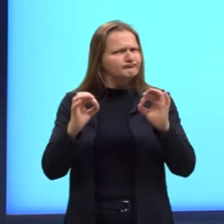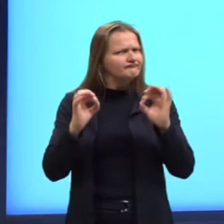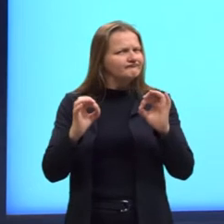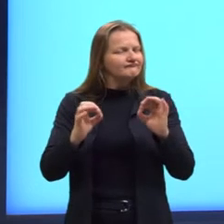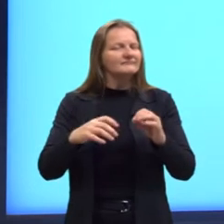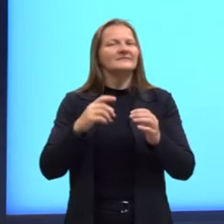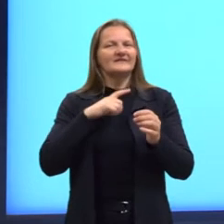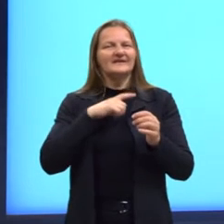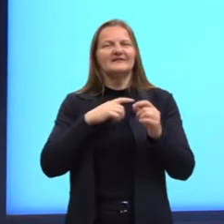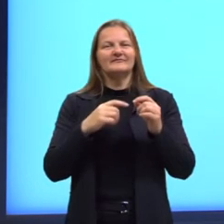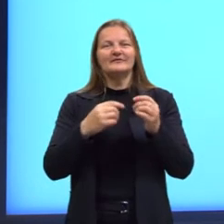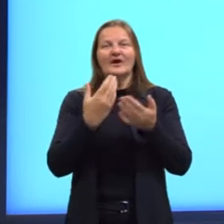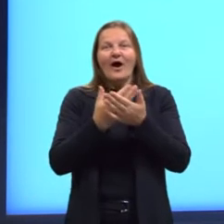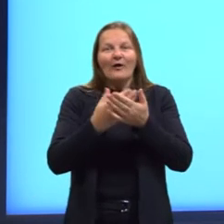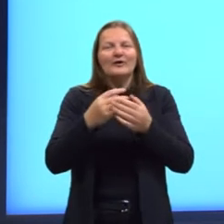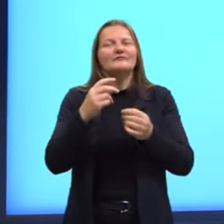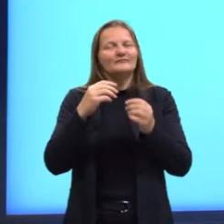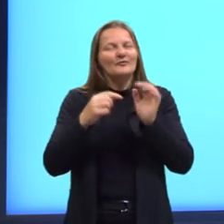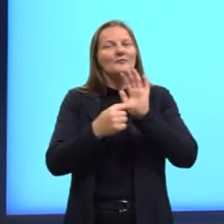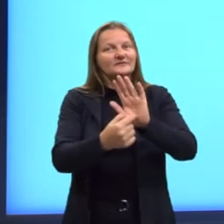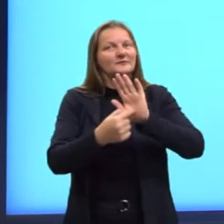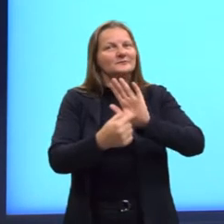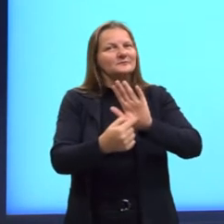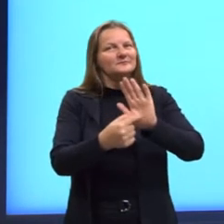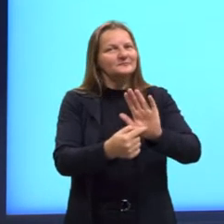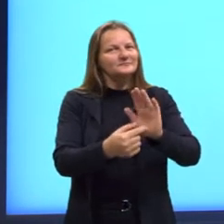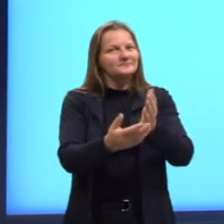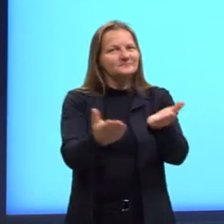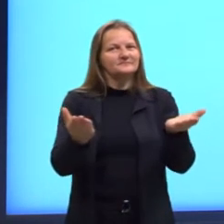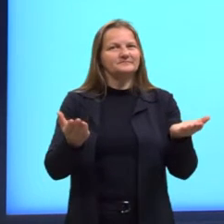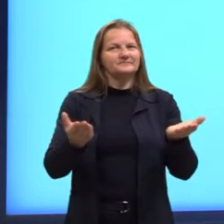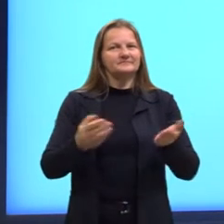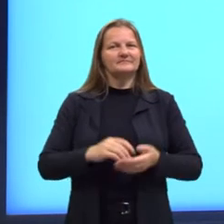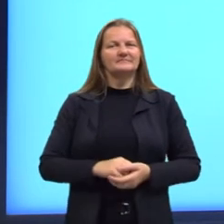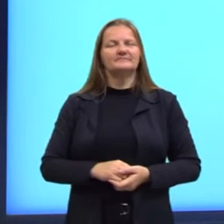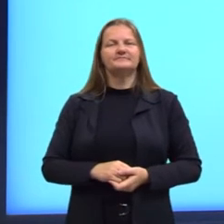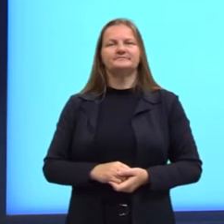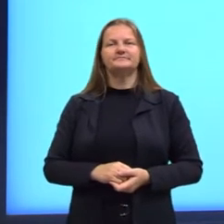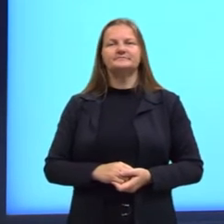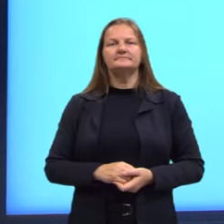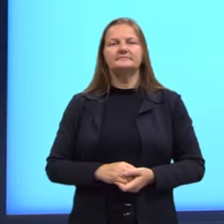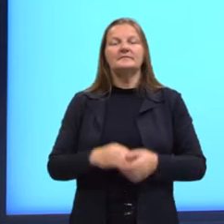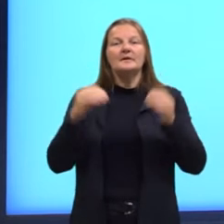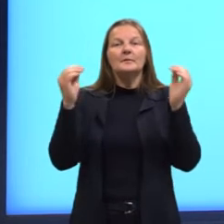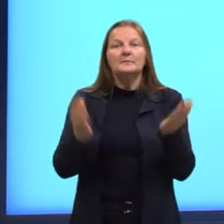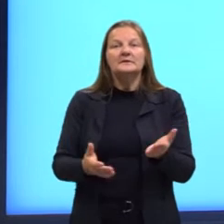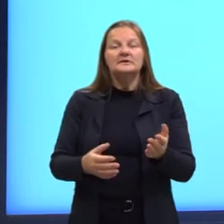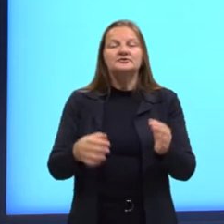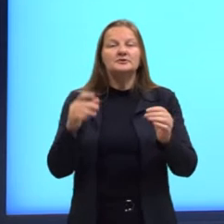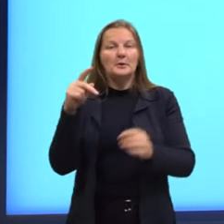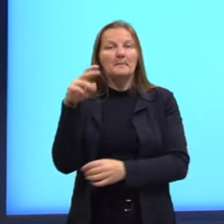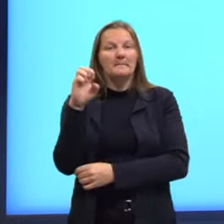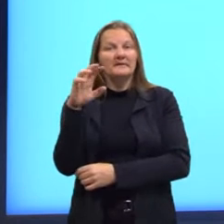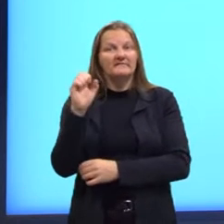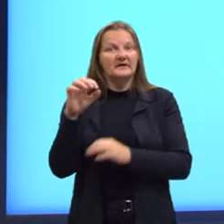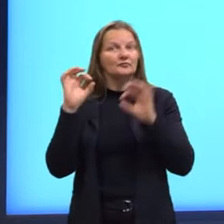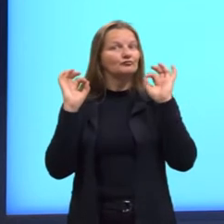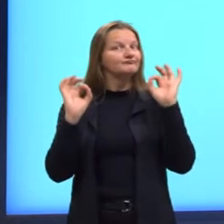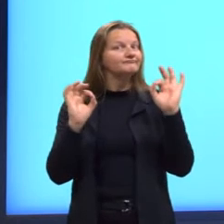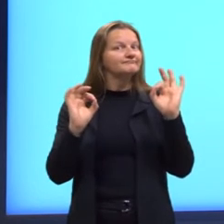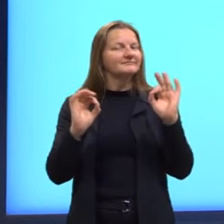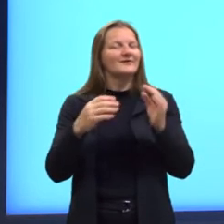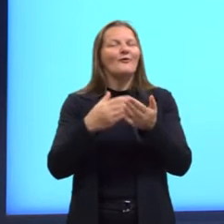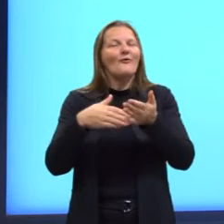aqui durante essa nossa aula que eu vou trazer para vocês tá a no presente perfeito então